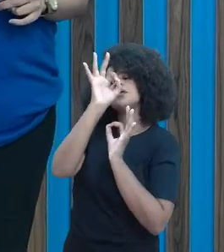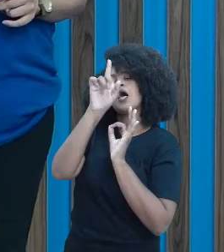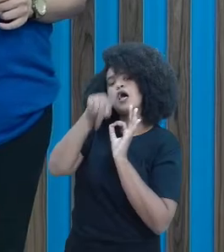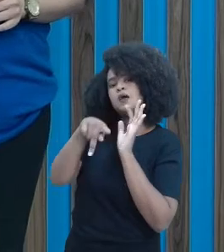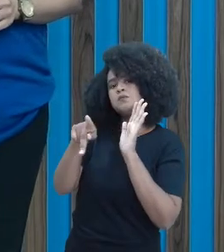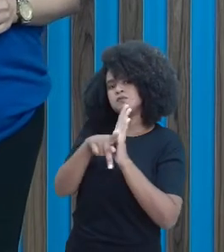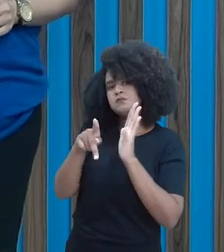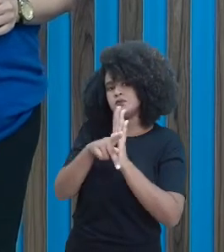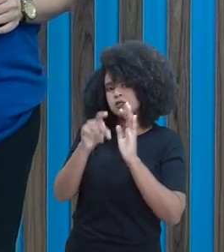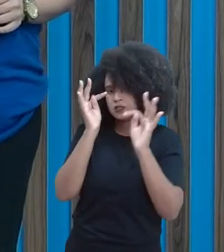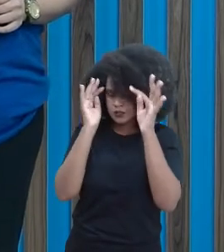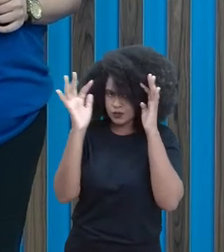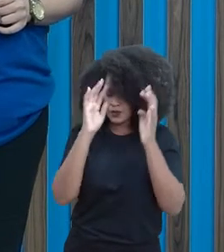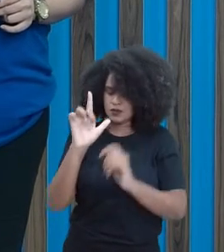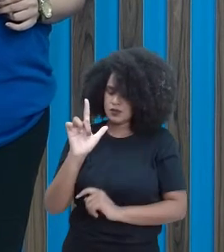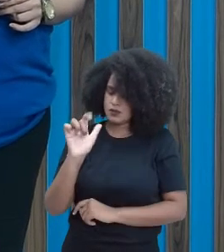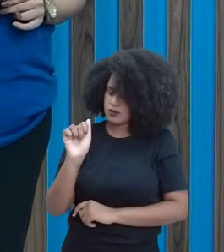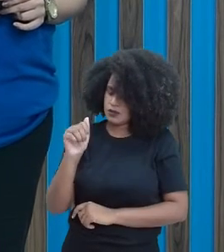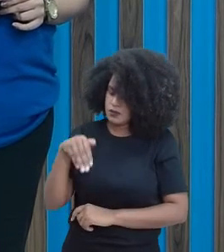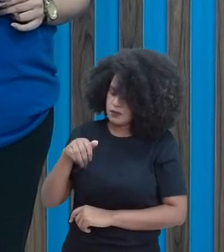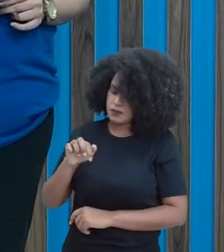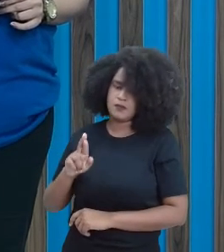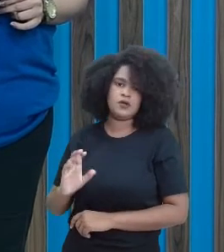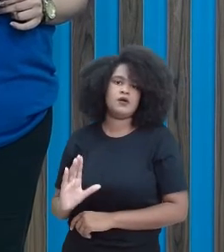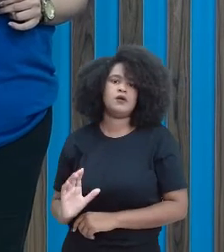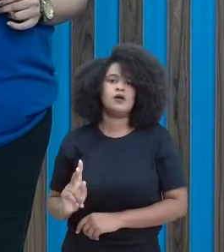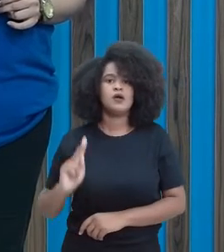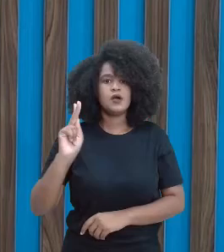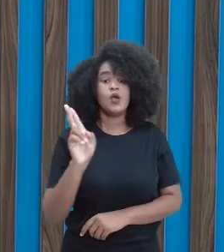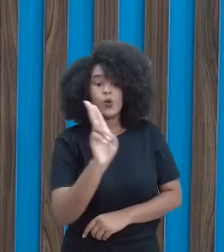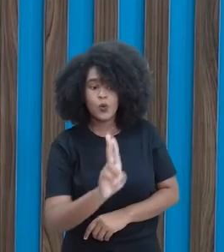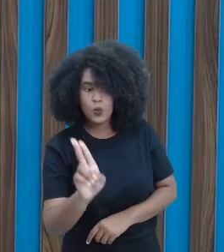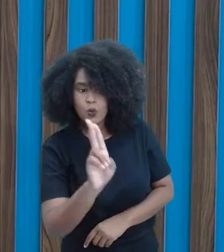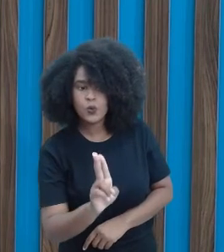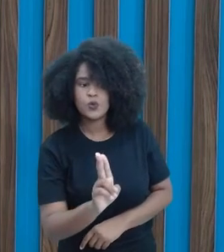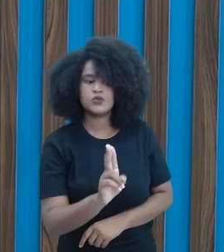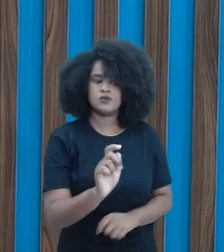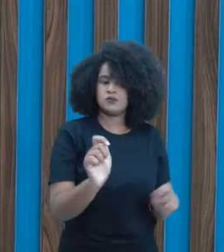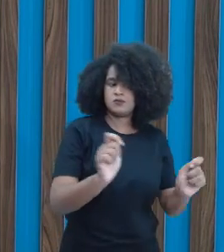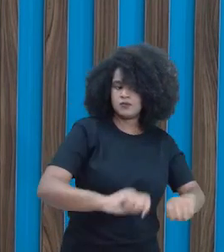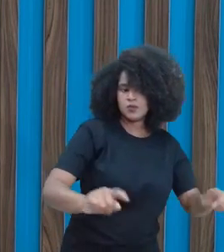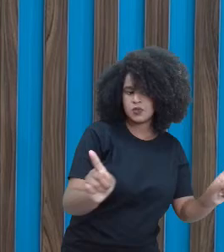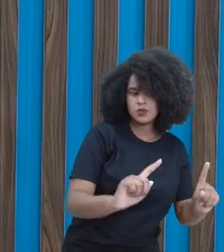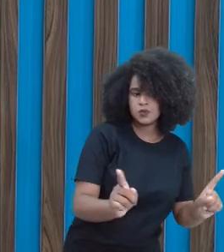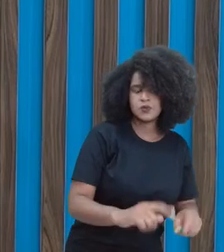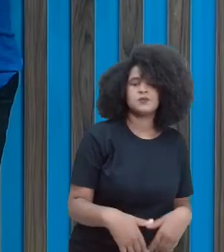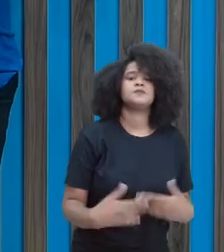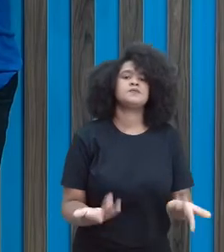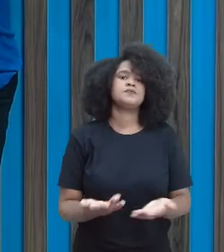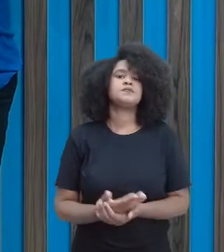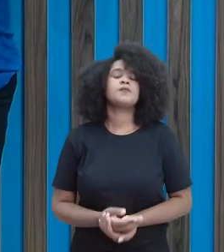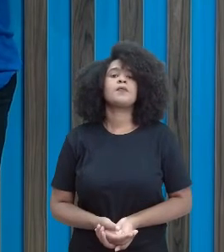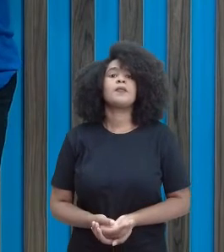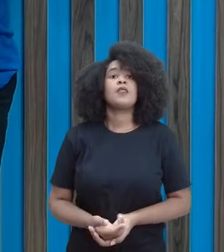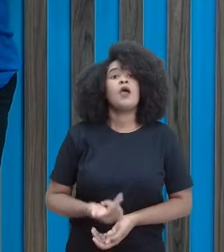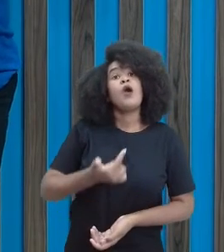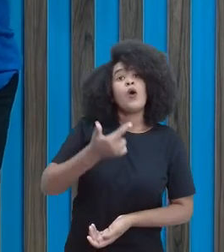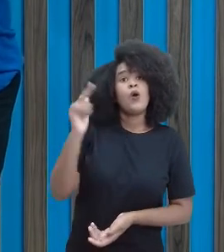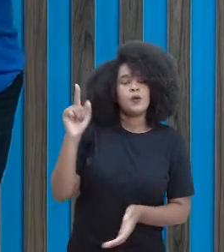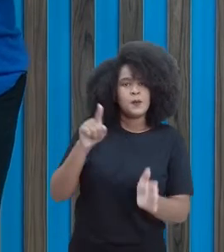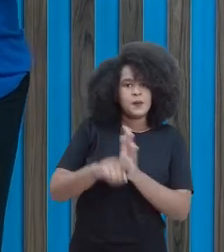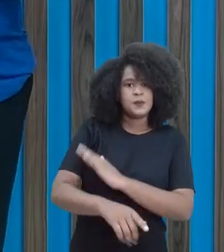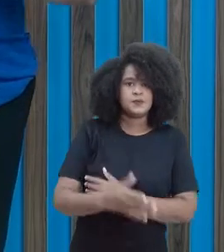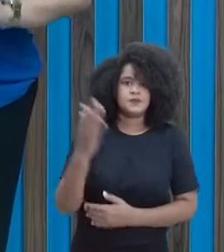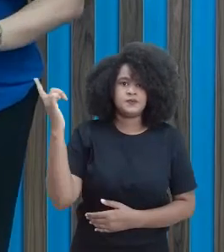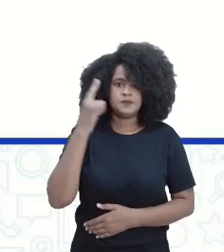com a teoria de Lamarck, tá certo? Lei do uso e desuso, né, professora? Pois é. E essa outra aqui, ó, professora